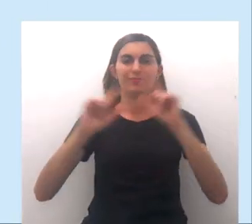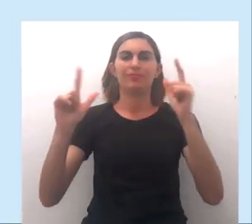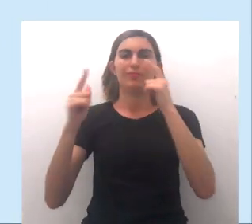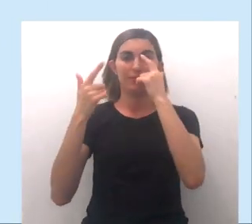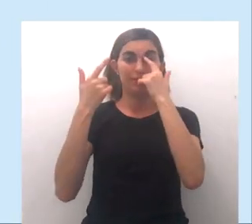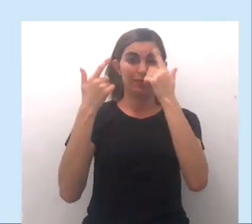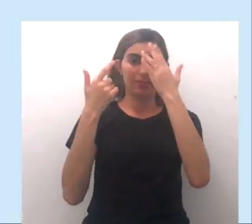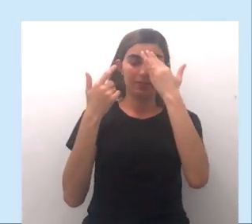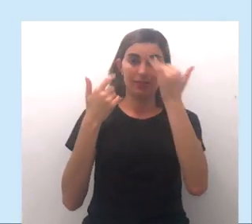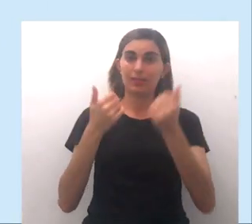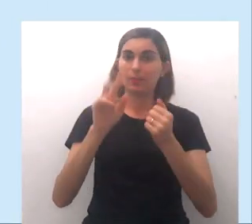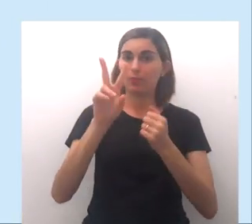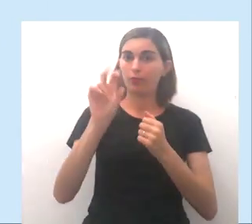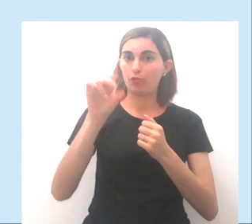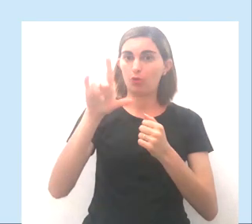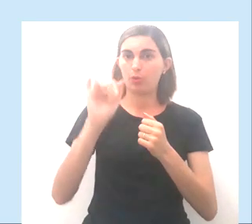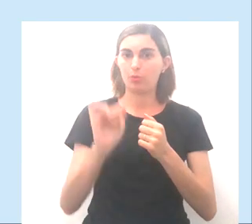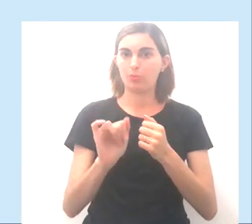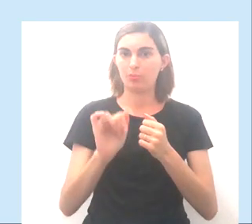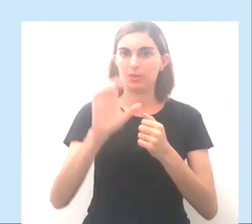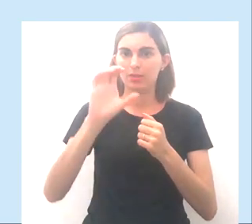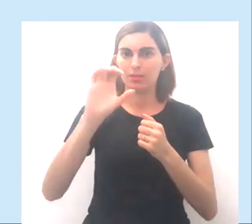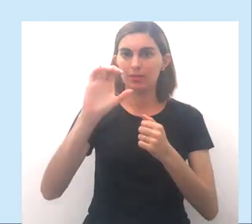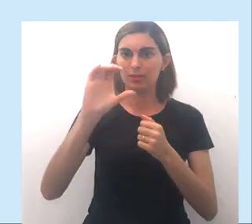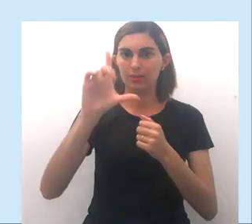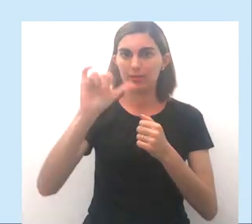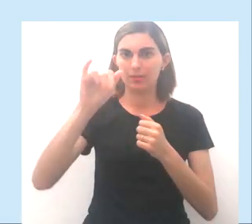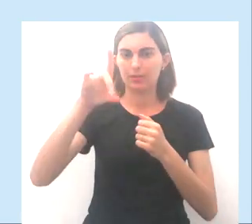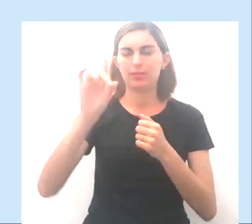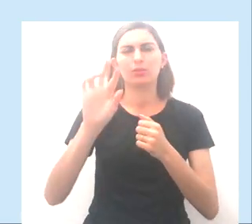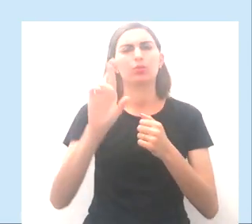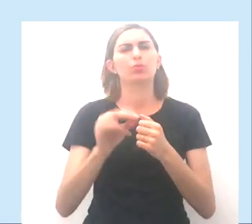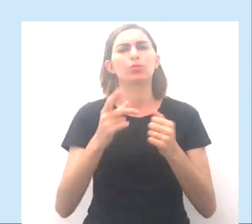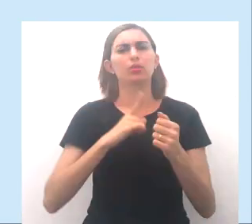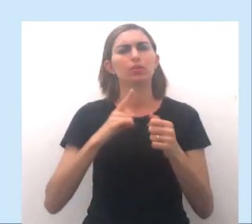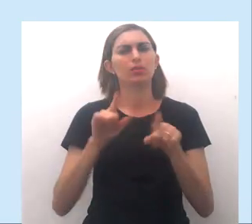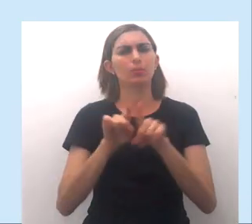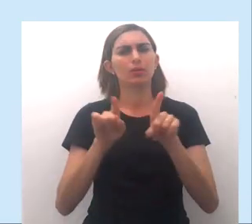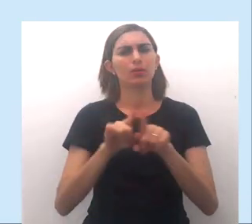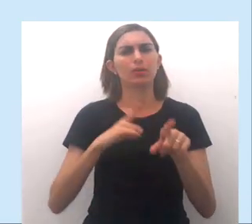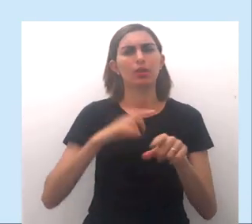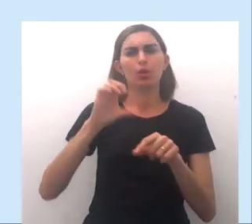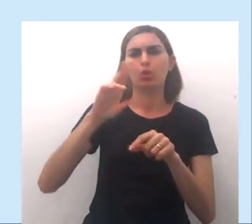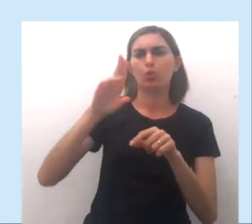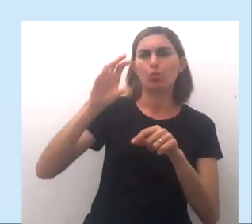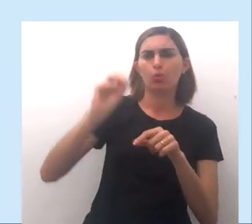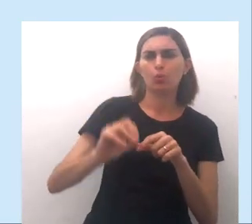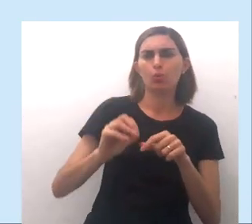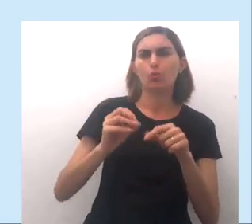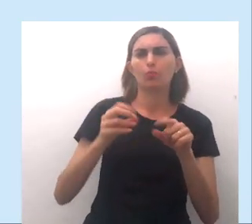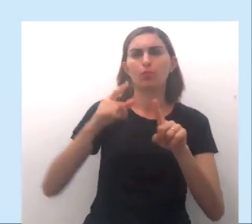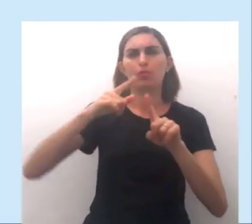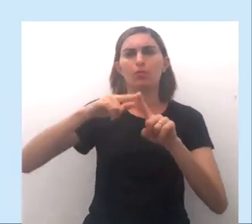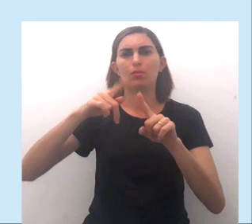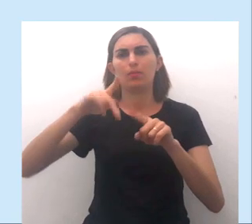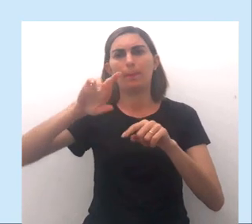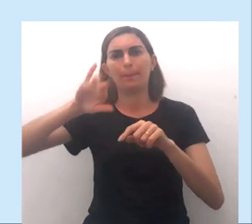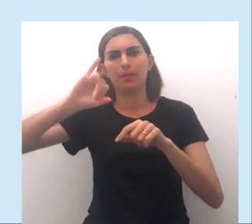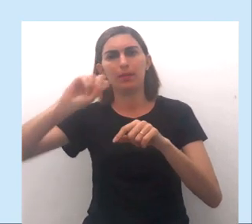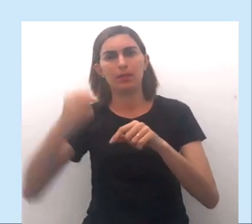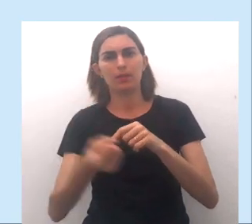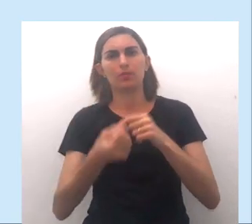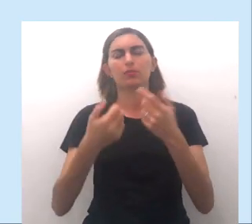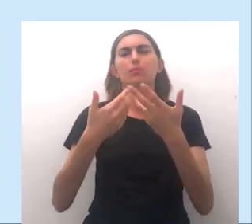o volume do cilindro, também tem de um cubo, também tem de prisma. Então,